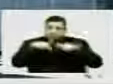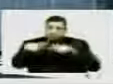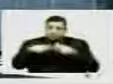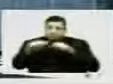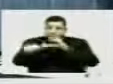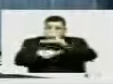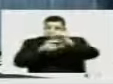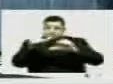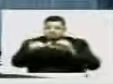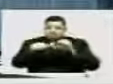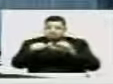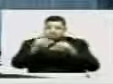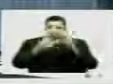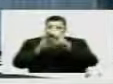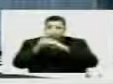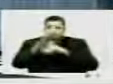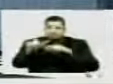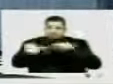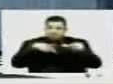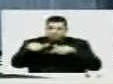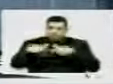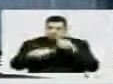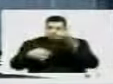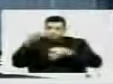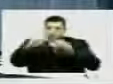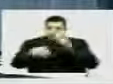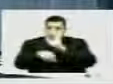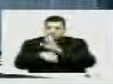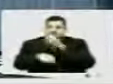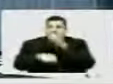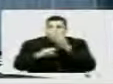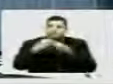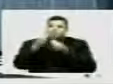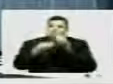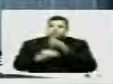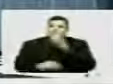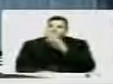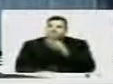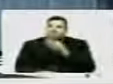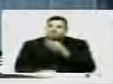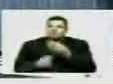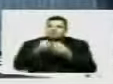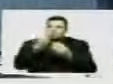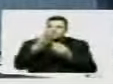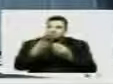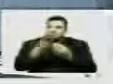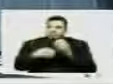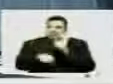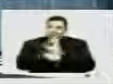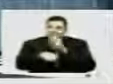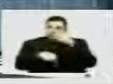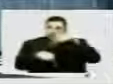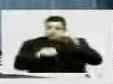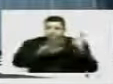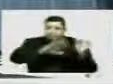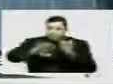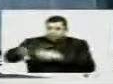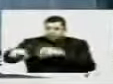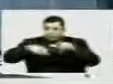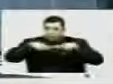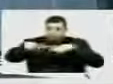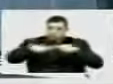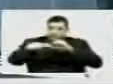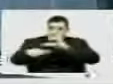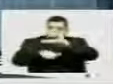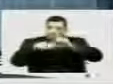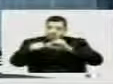com a mudança do indexador, do cobrança de juros da dívida pública, e quanto o Estado vai deixar de arrecadar